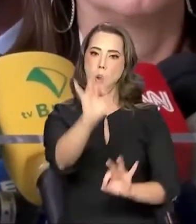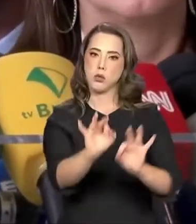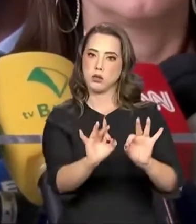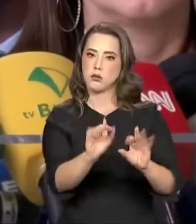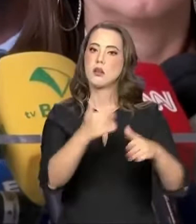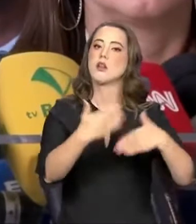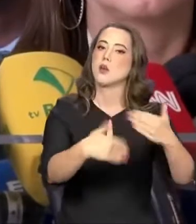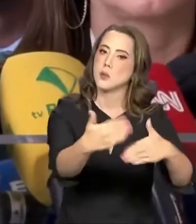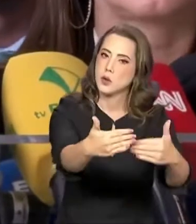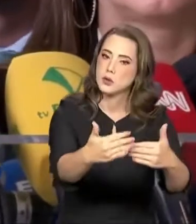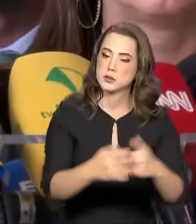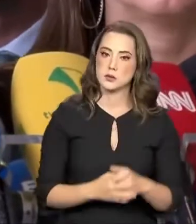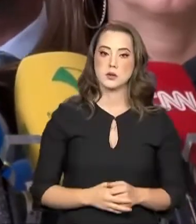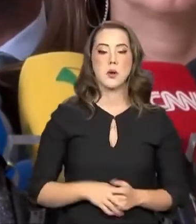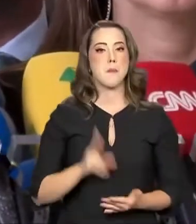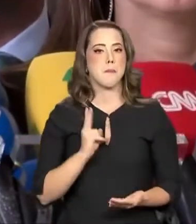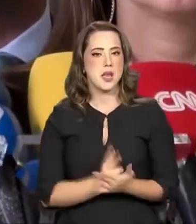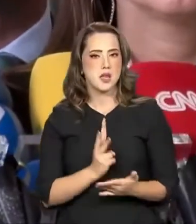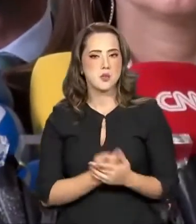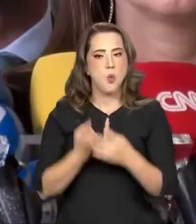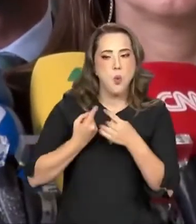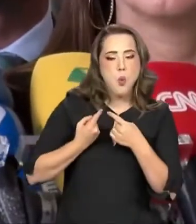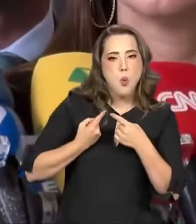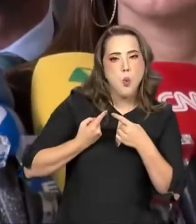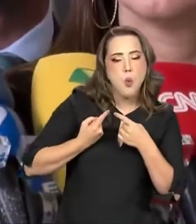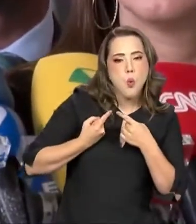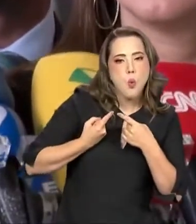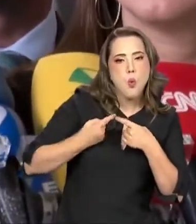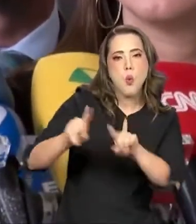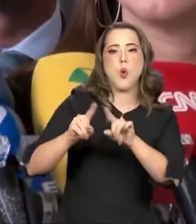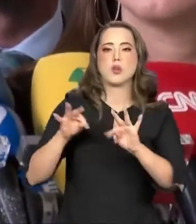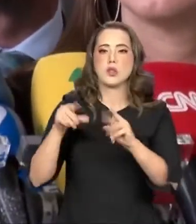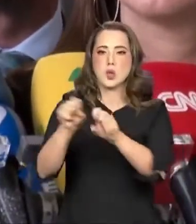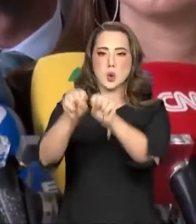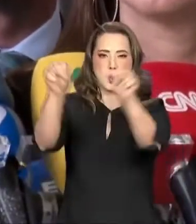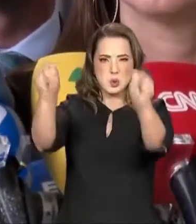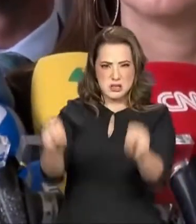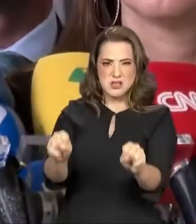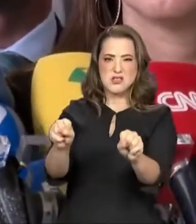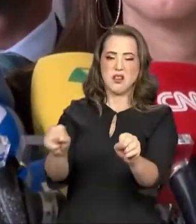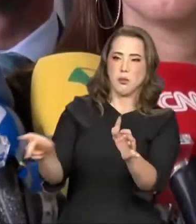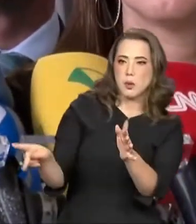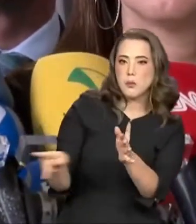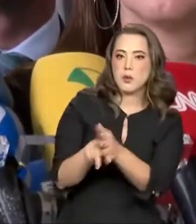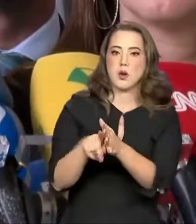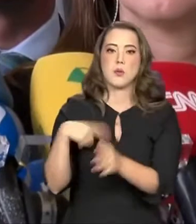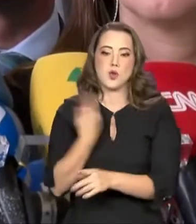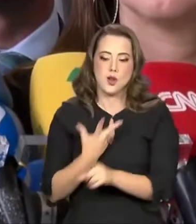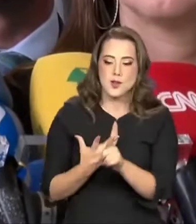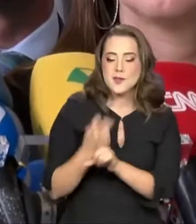Mesmo enfrentando todo o sistema, superamos uma pandemia e as consequências de uma guerra.